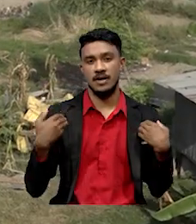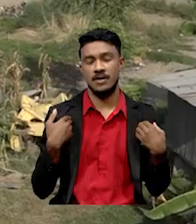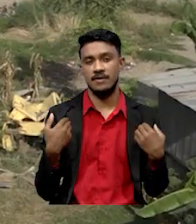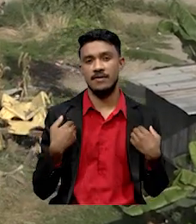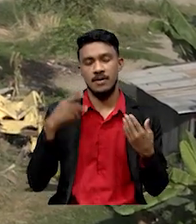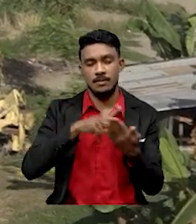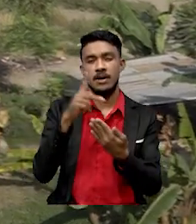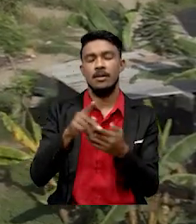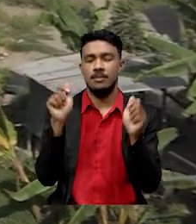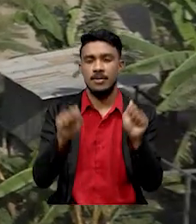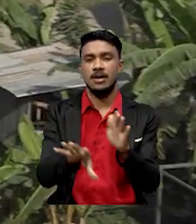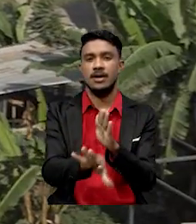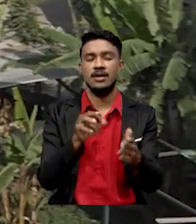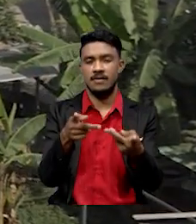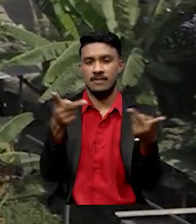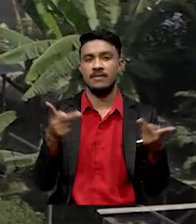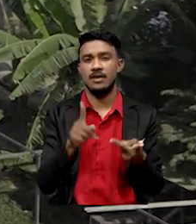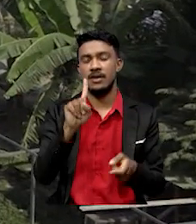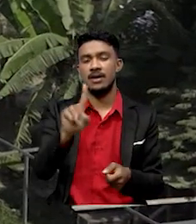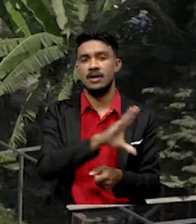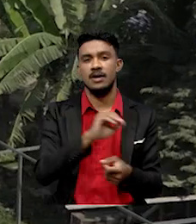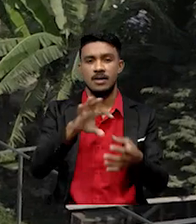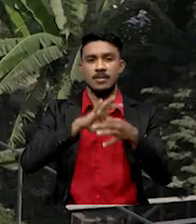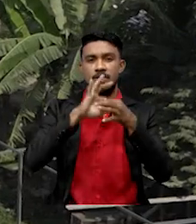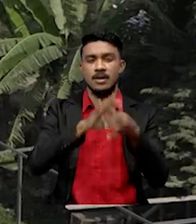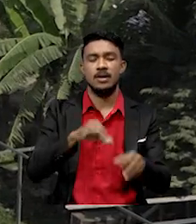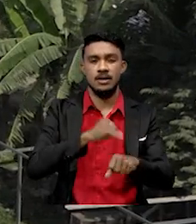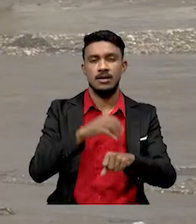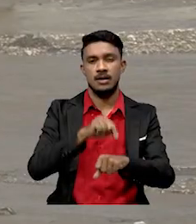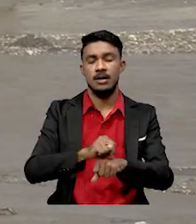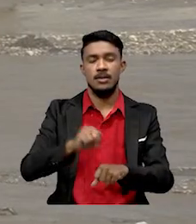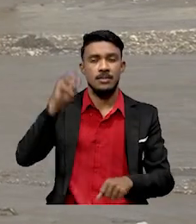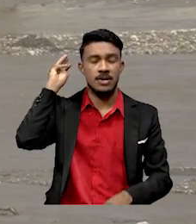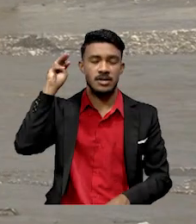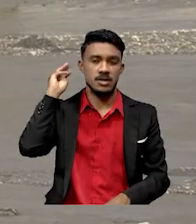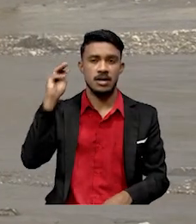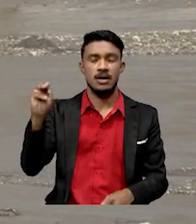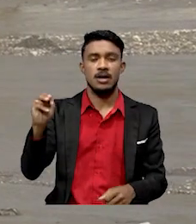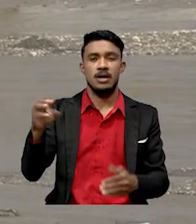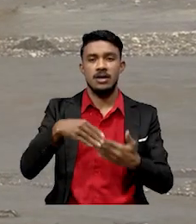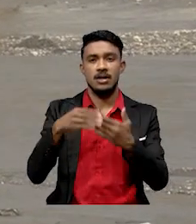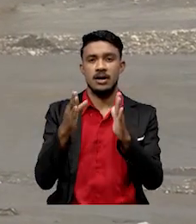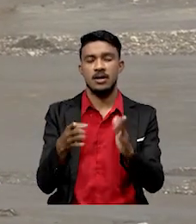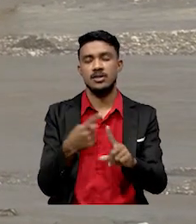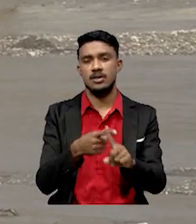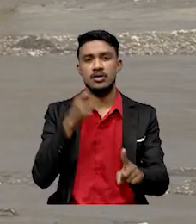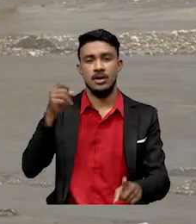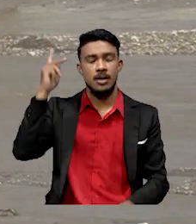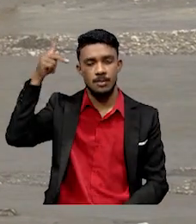o Bel Retan Fatin ainda. Equipa interministerial vai dané lidera Rússia e Tuninha Excelência